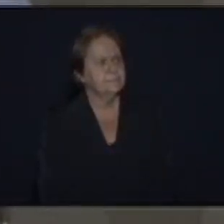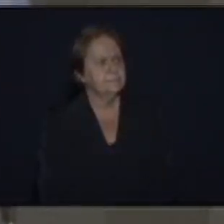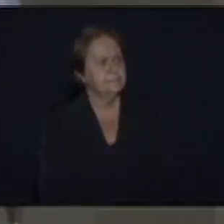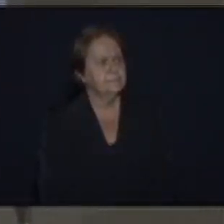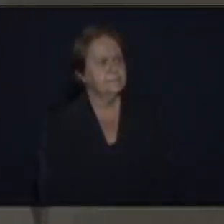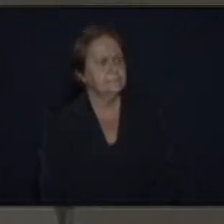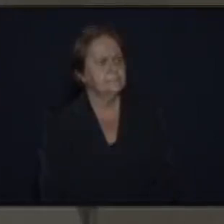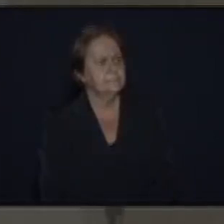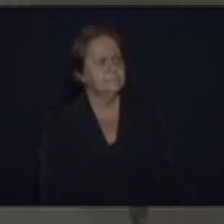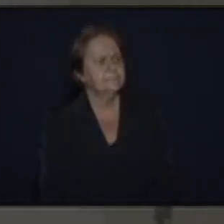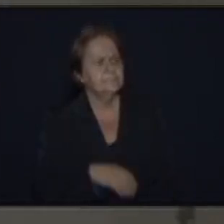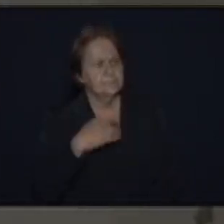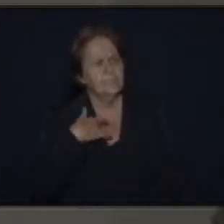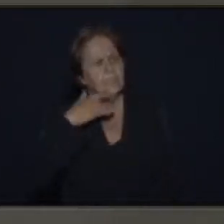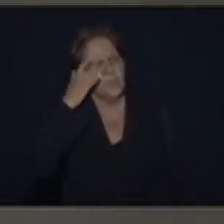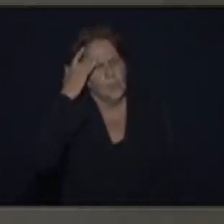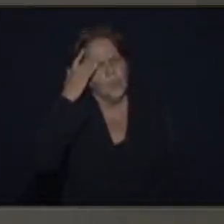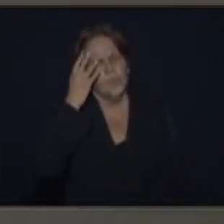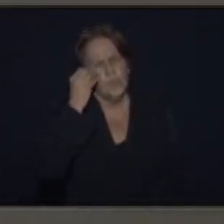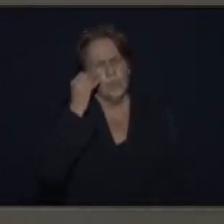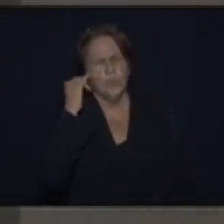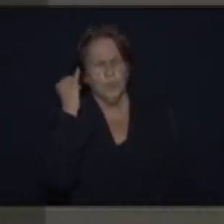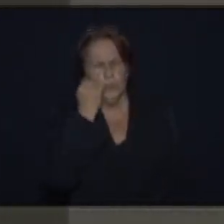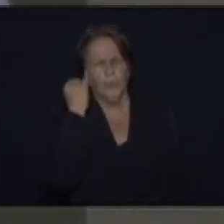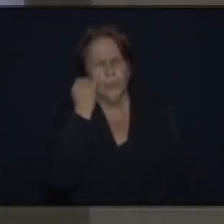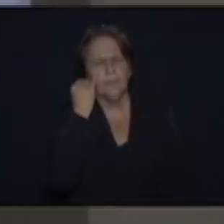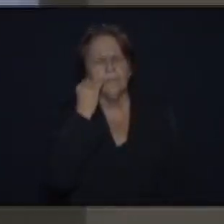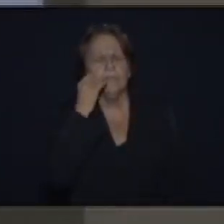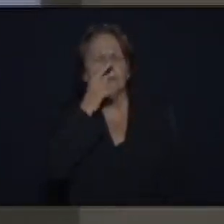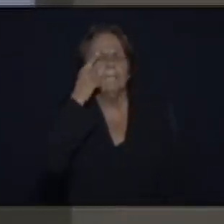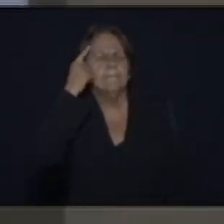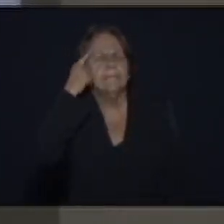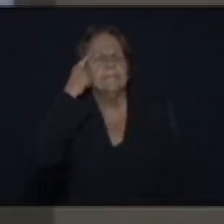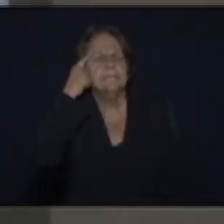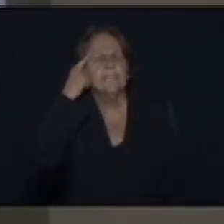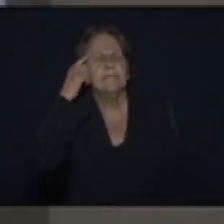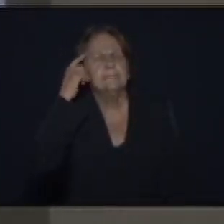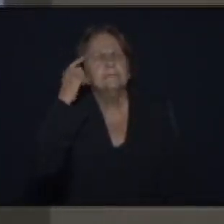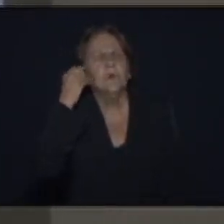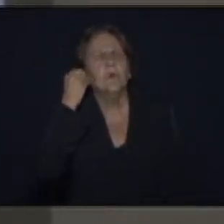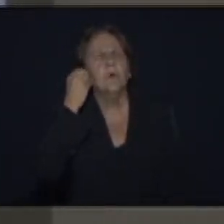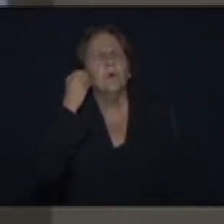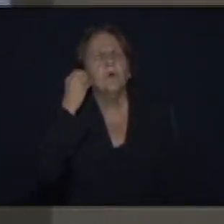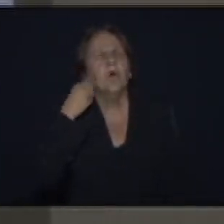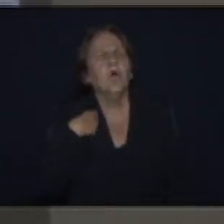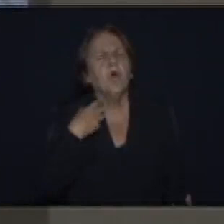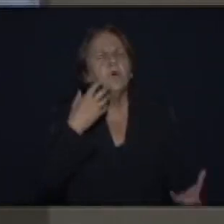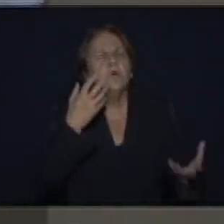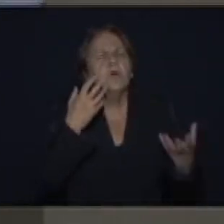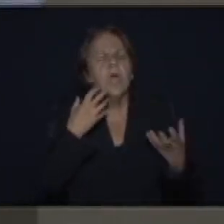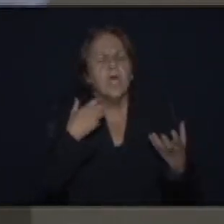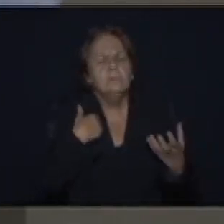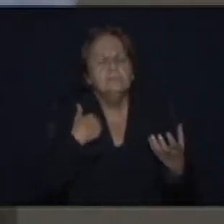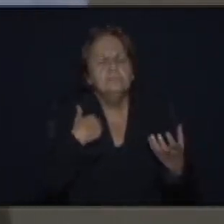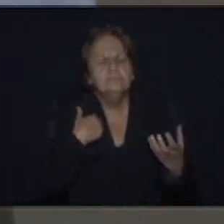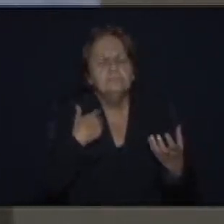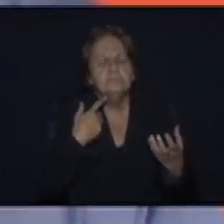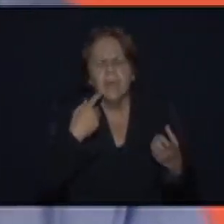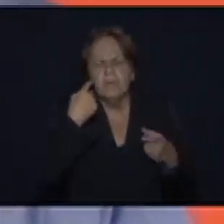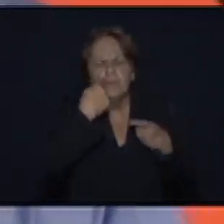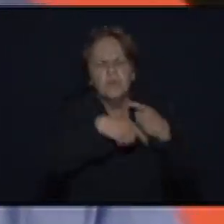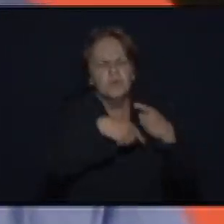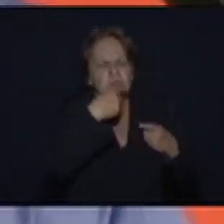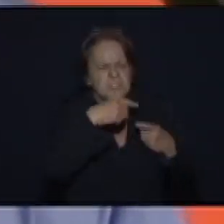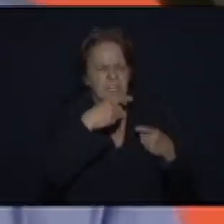é um é eu acho muito importante nós pensarmos quais são essas causas que nós queremos fazer e não tratar mais a